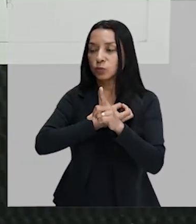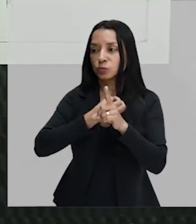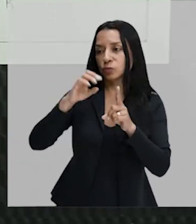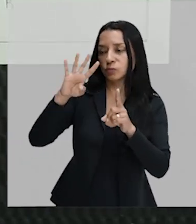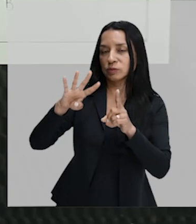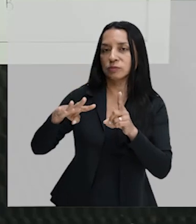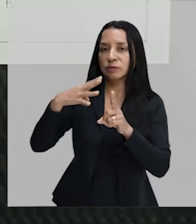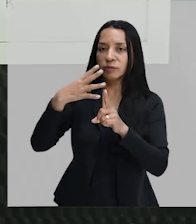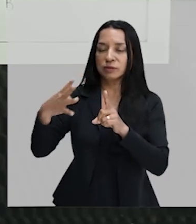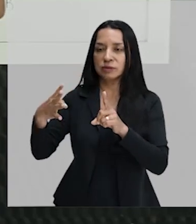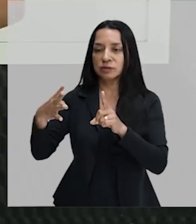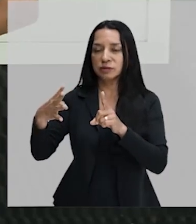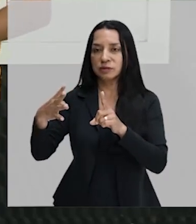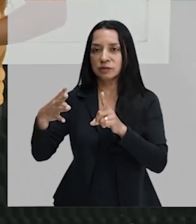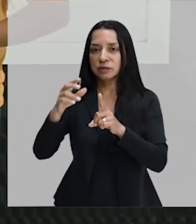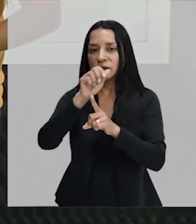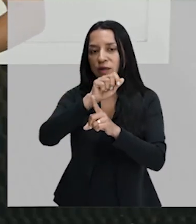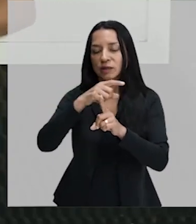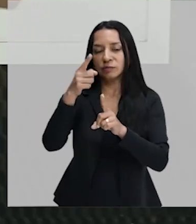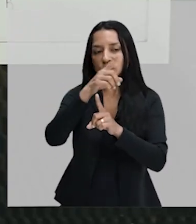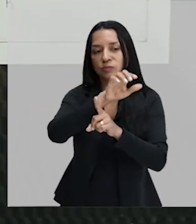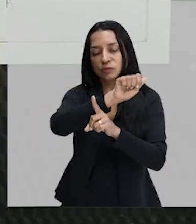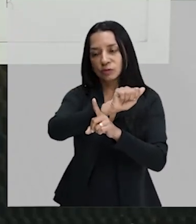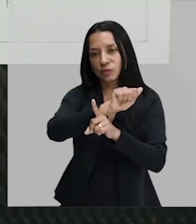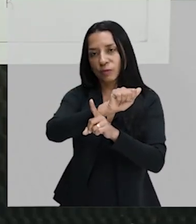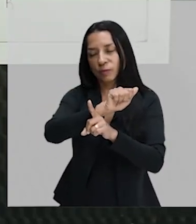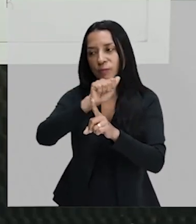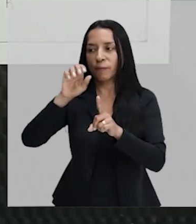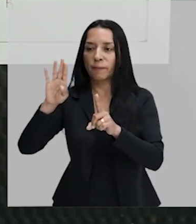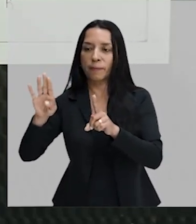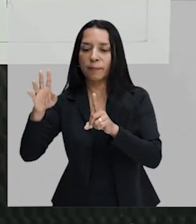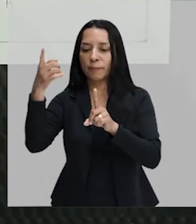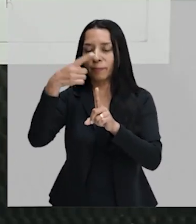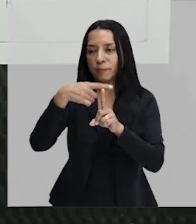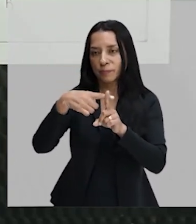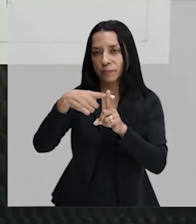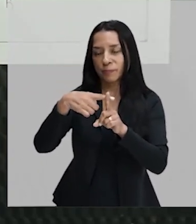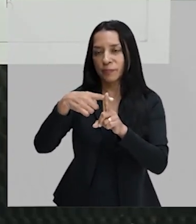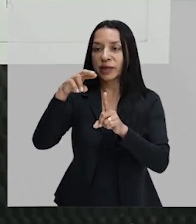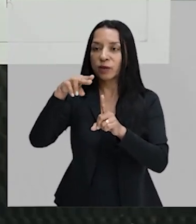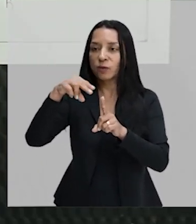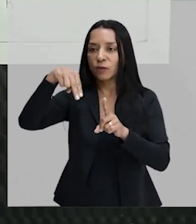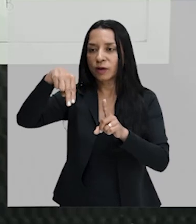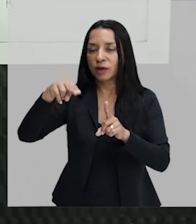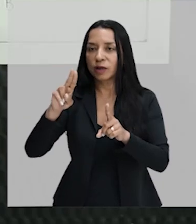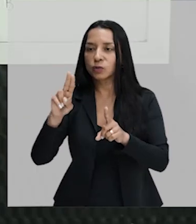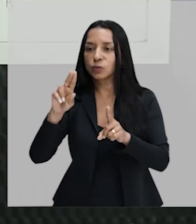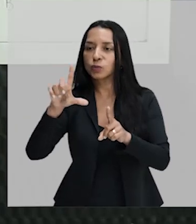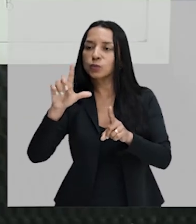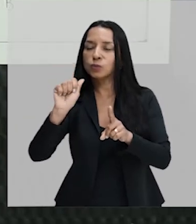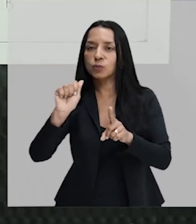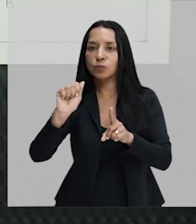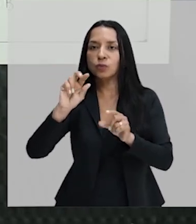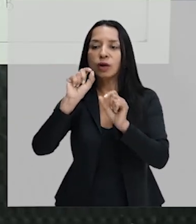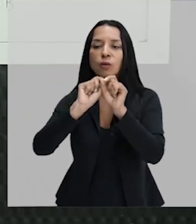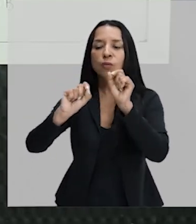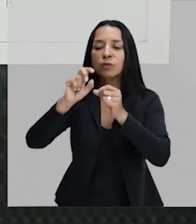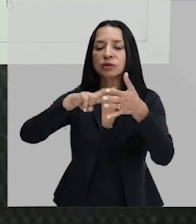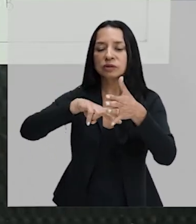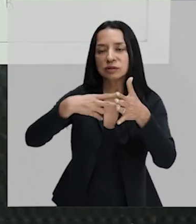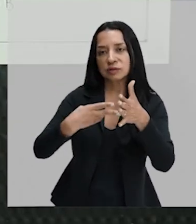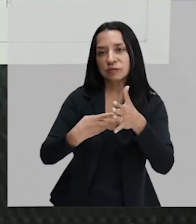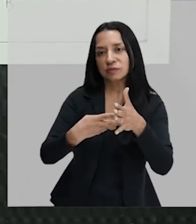somatório da matriz A com a matriz simétrica, você obtém a matriz nula. O que é a matriz nula, galera? A matriz